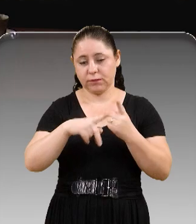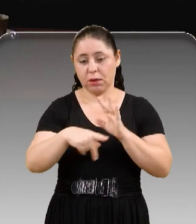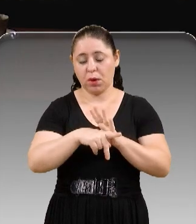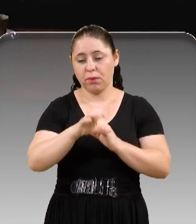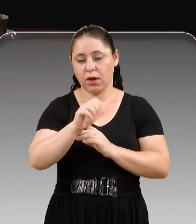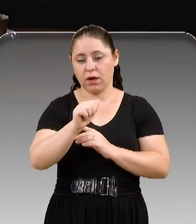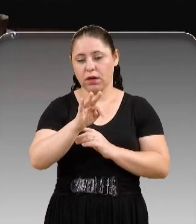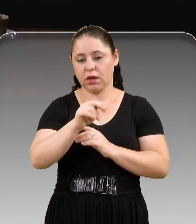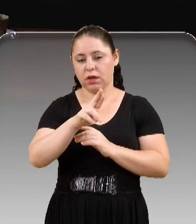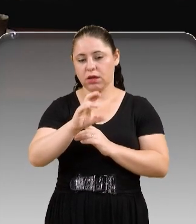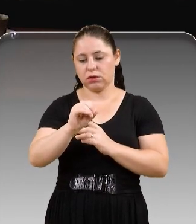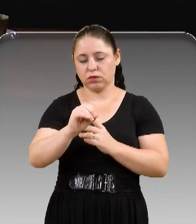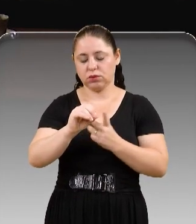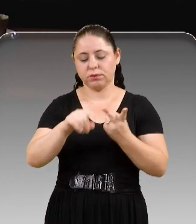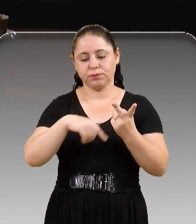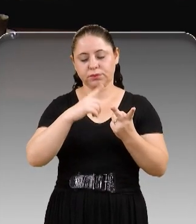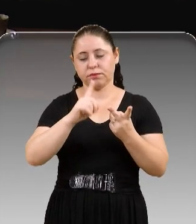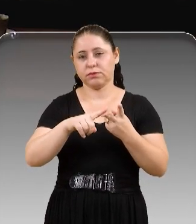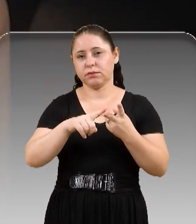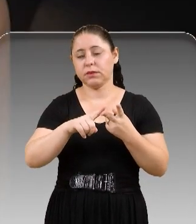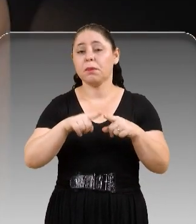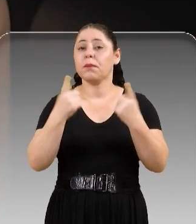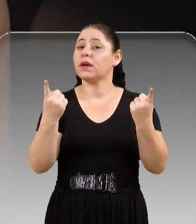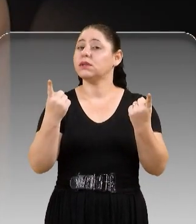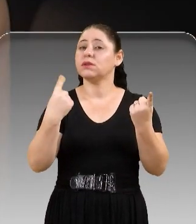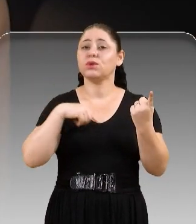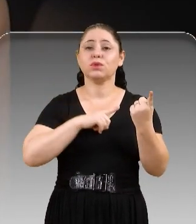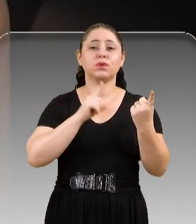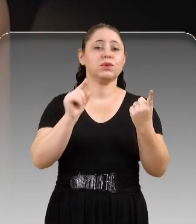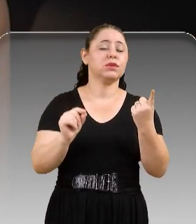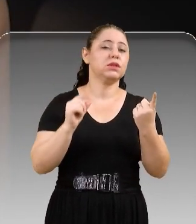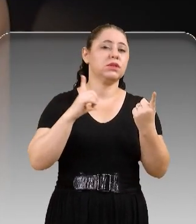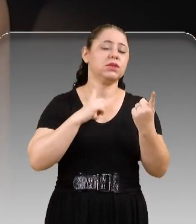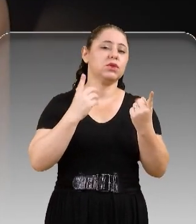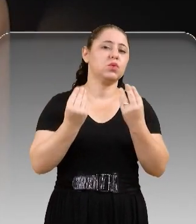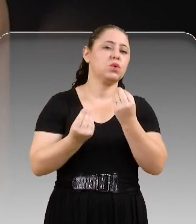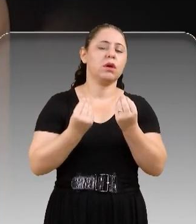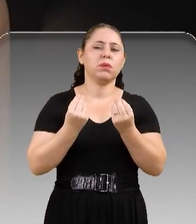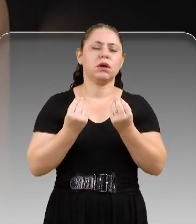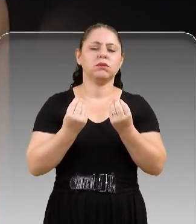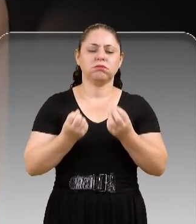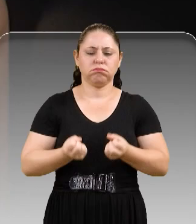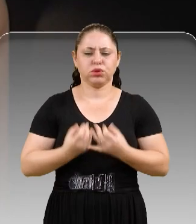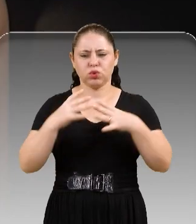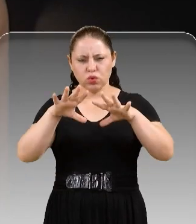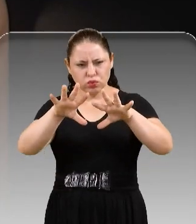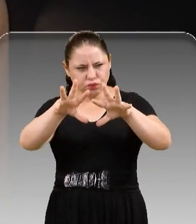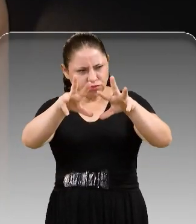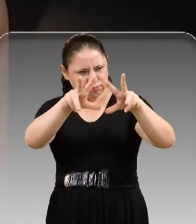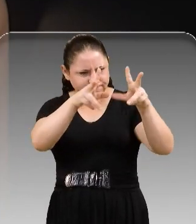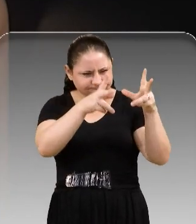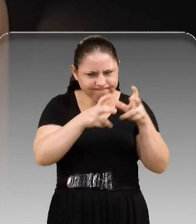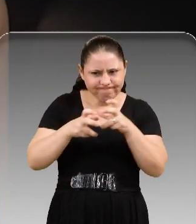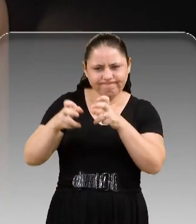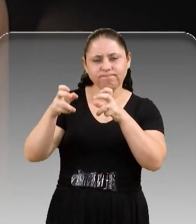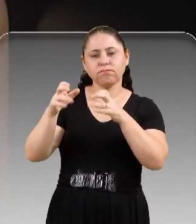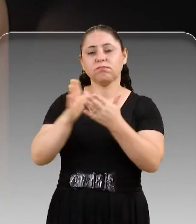próprio professor Cássio Scarpinella Bueno depois então. Mas a gente tinha essa inspiração nesses professores